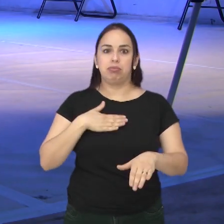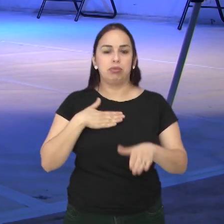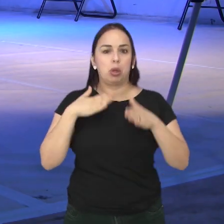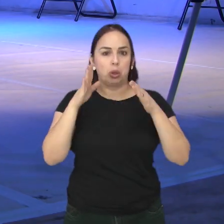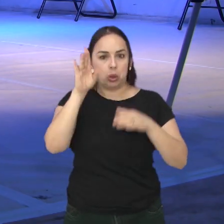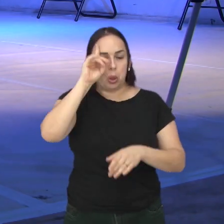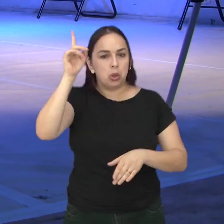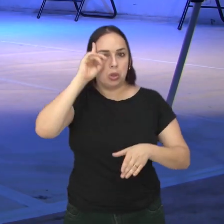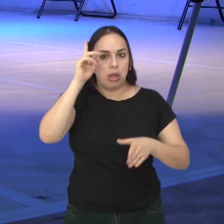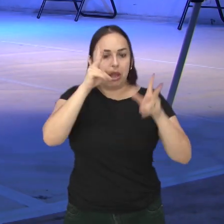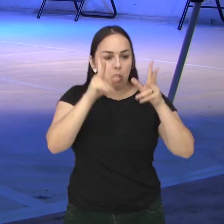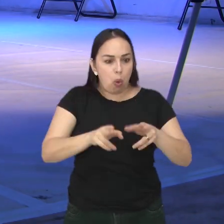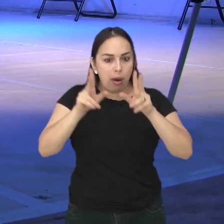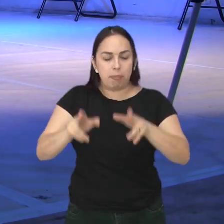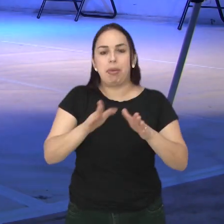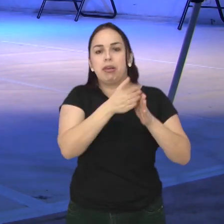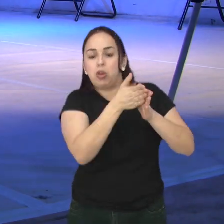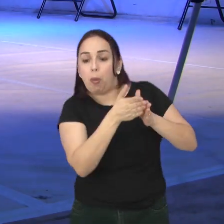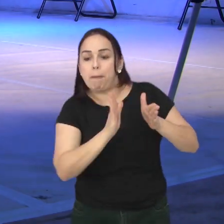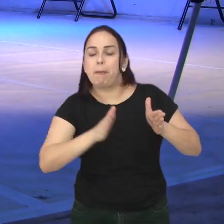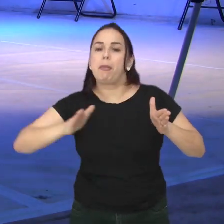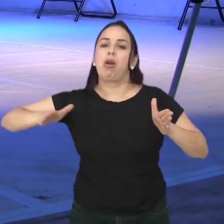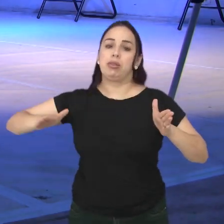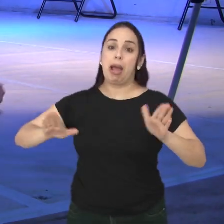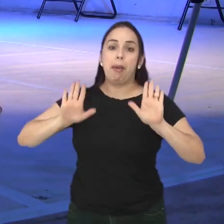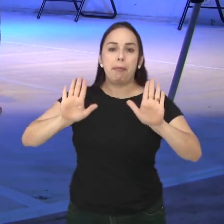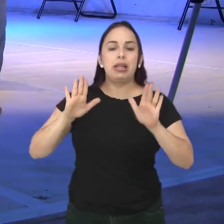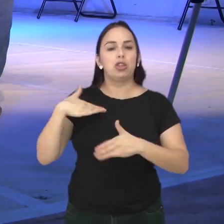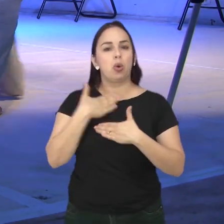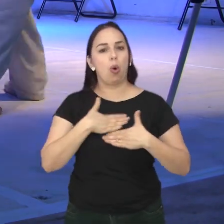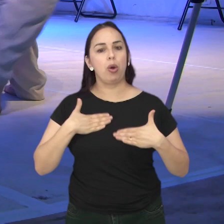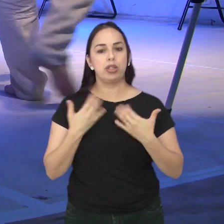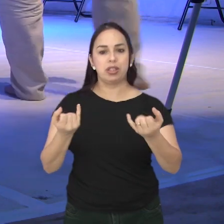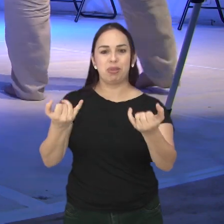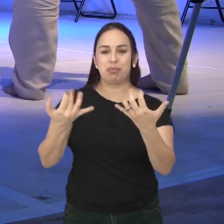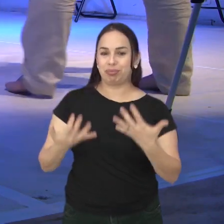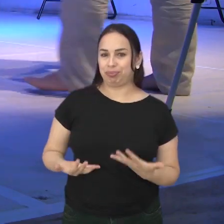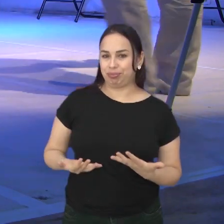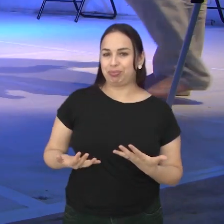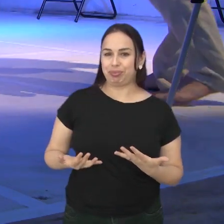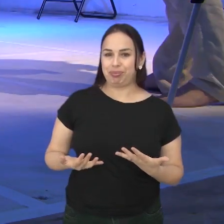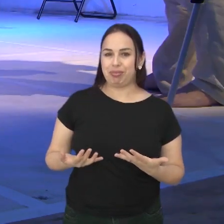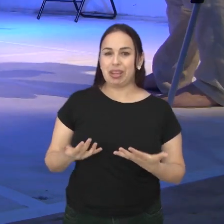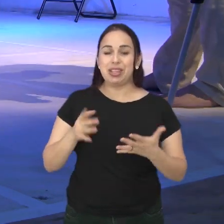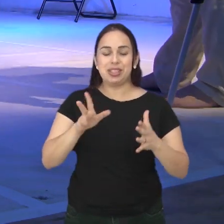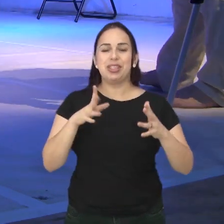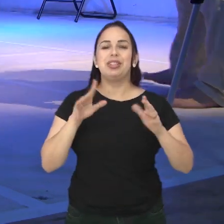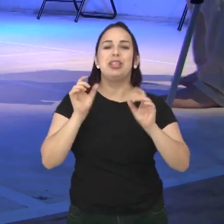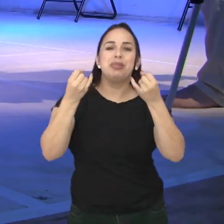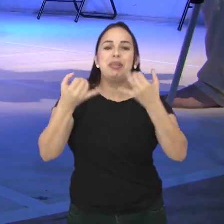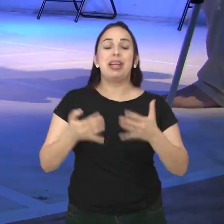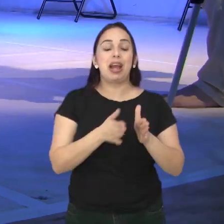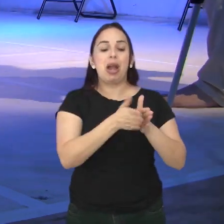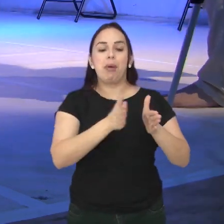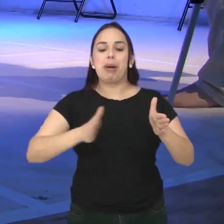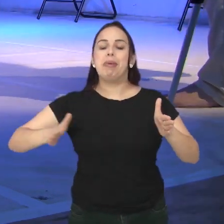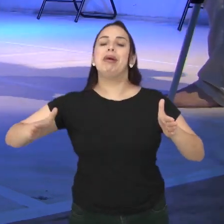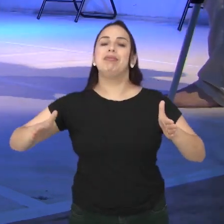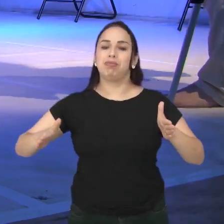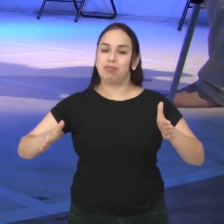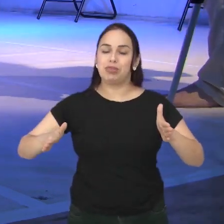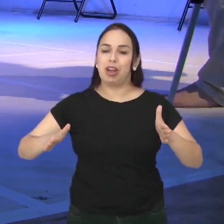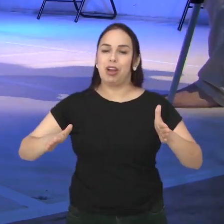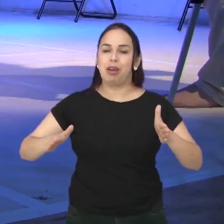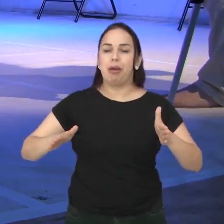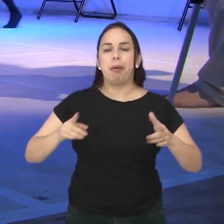rotina para você conseguir desenvolver o processo, né? Mas a gente gosta de falar que nós estabelecemos processos, mais do